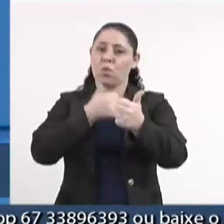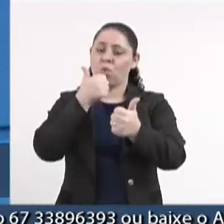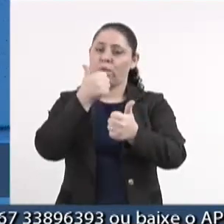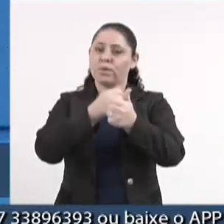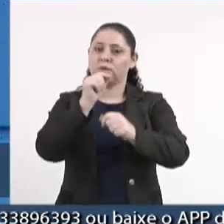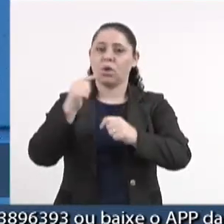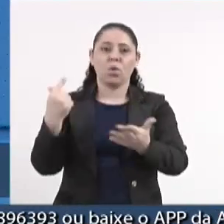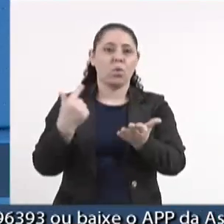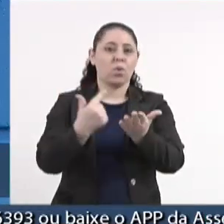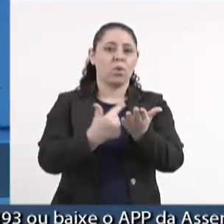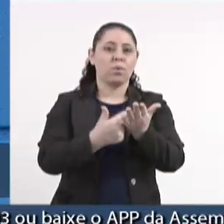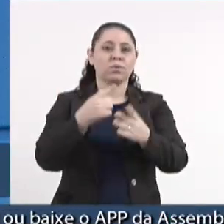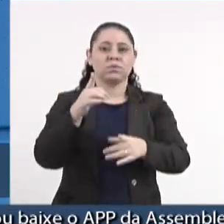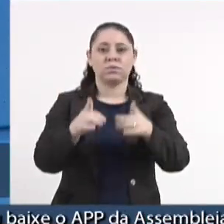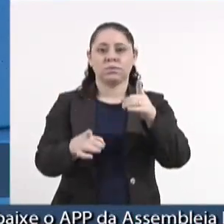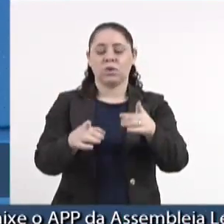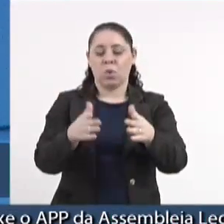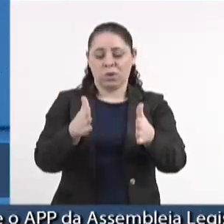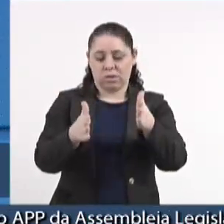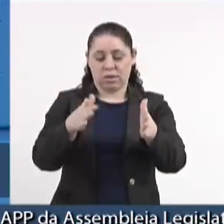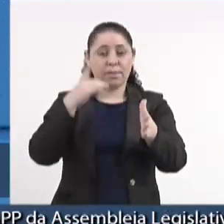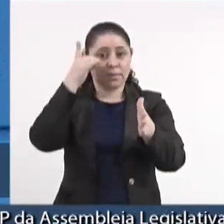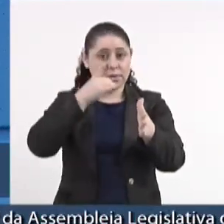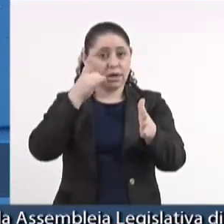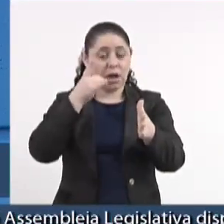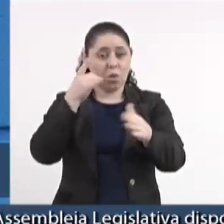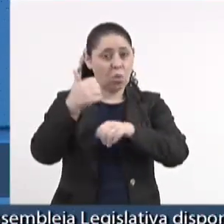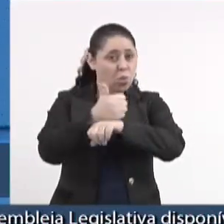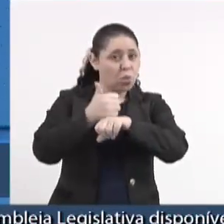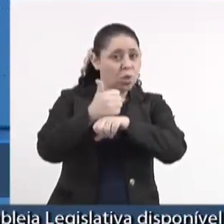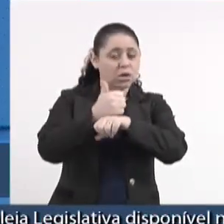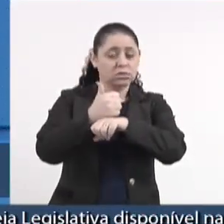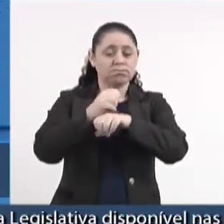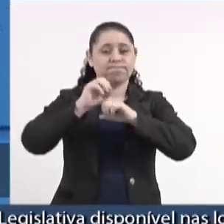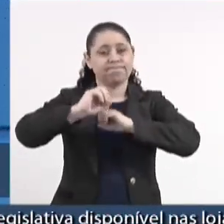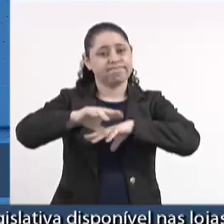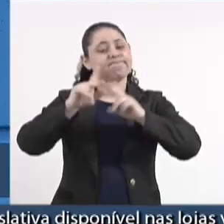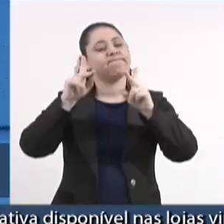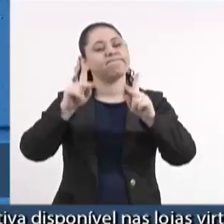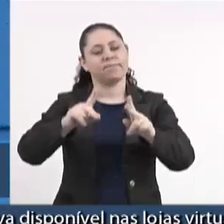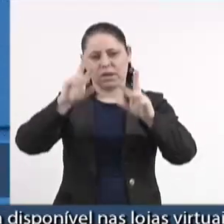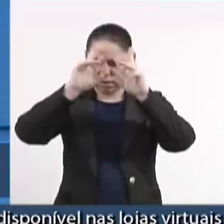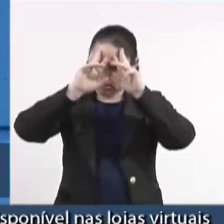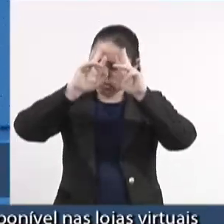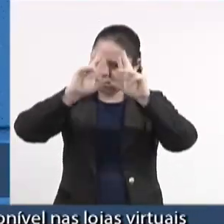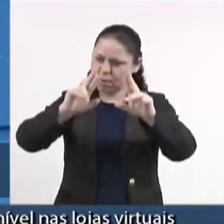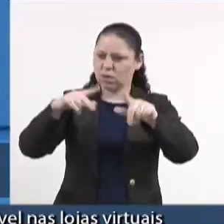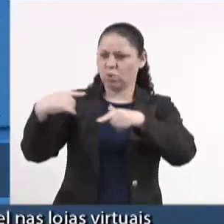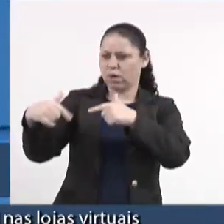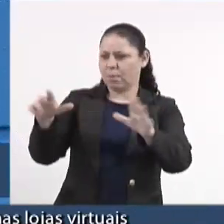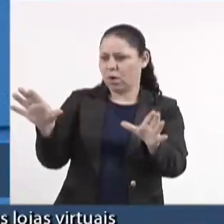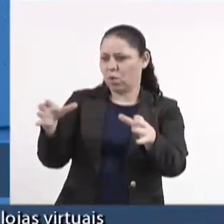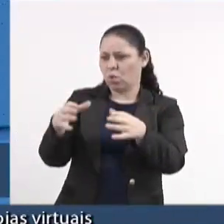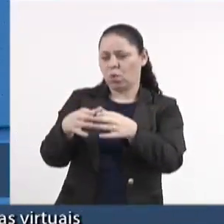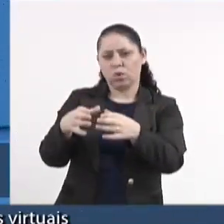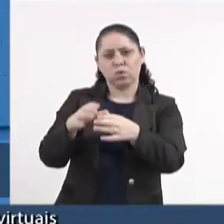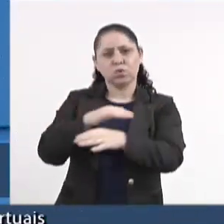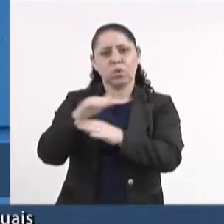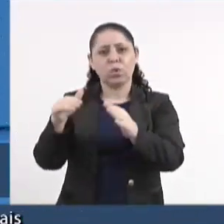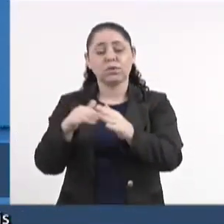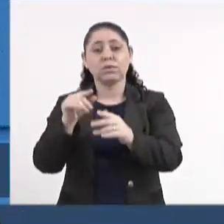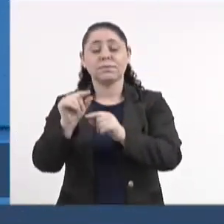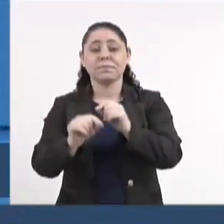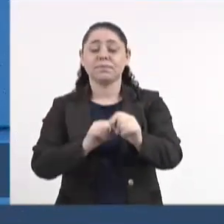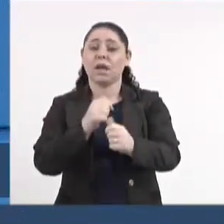o compromisso desse Parlamento com a qualidade da educação pública e o respeito aos trabalhadores e às